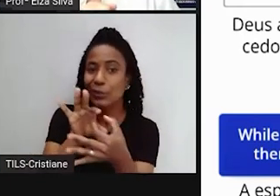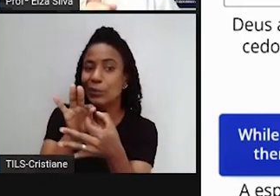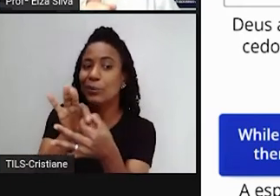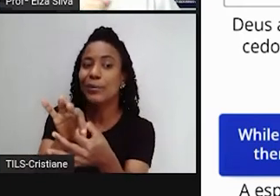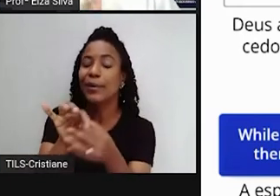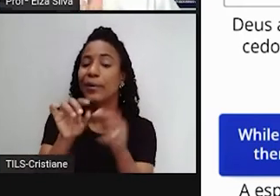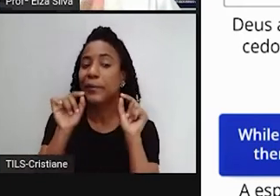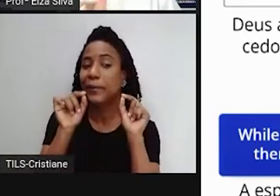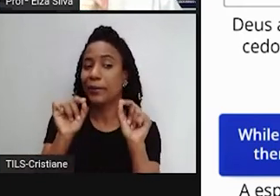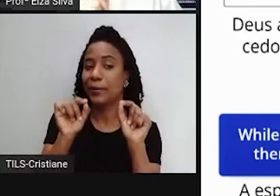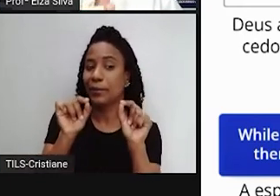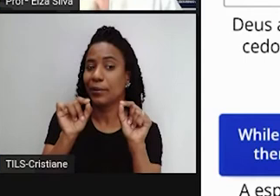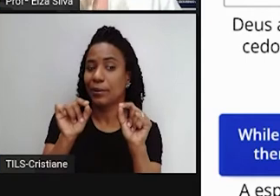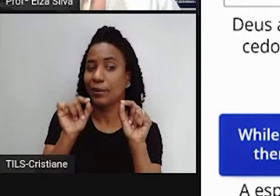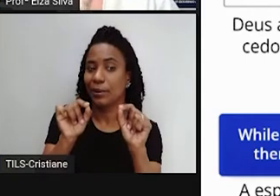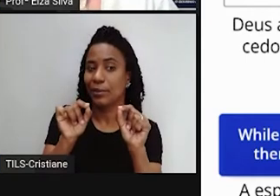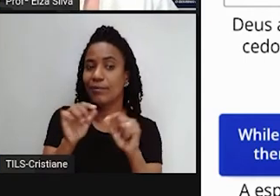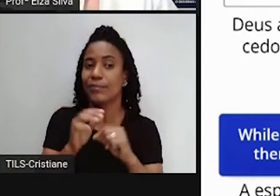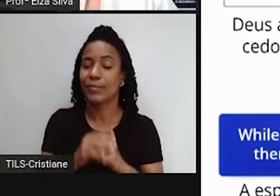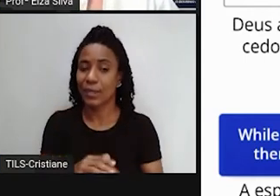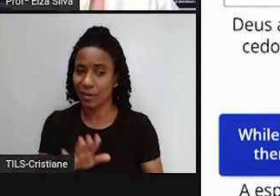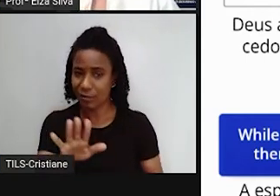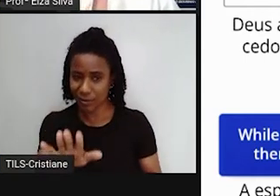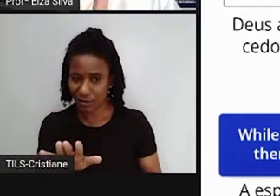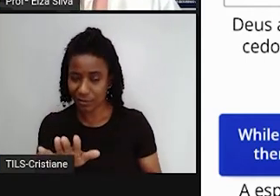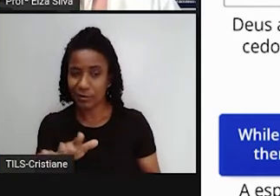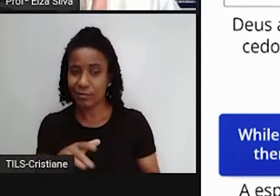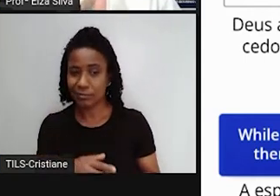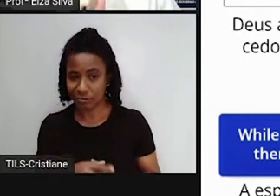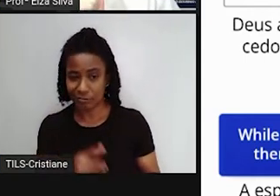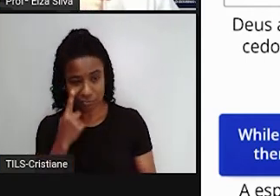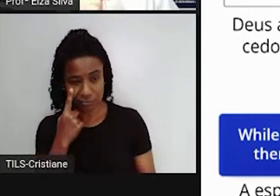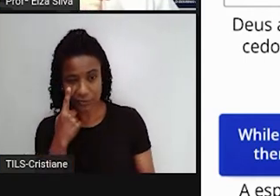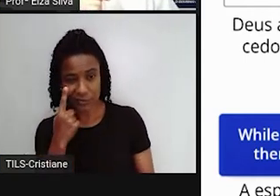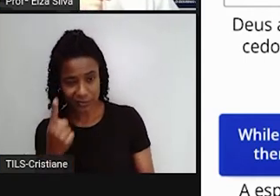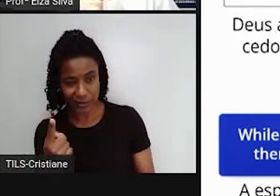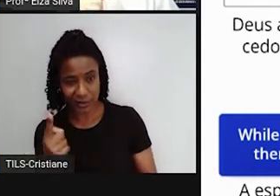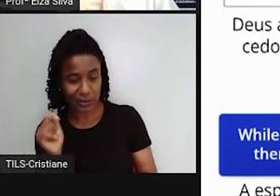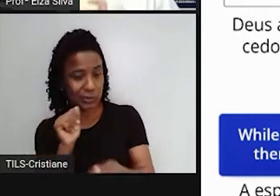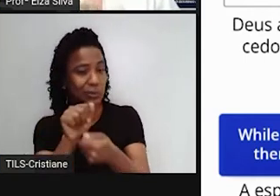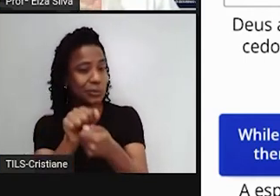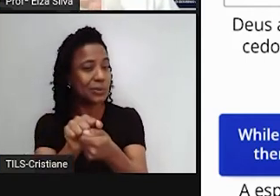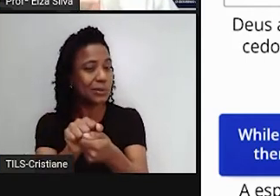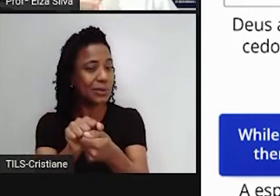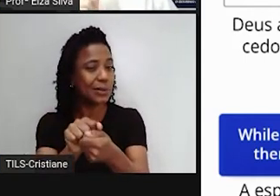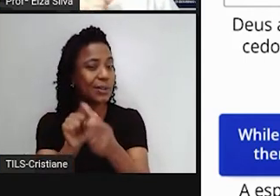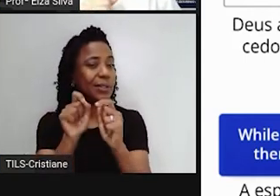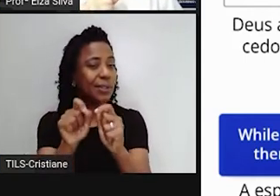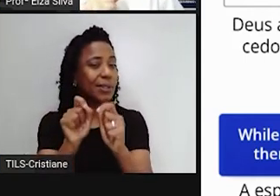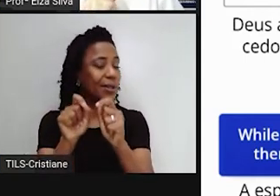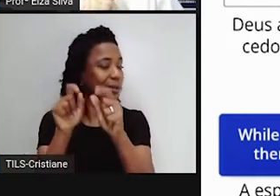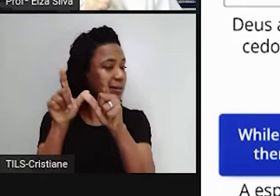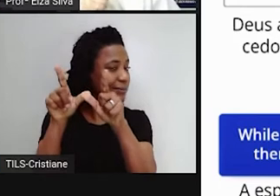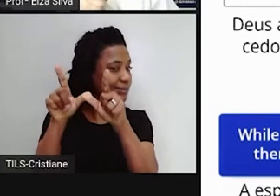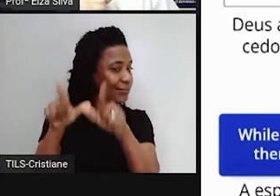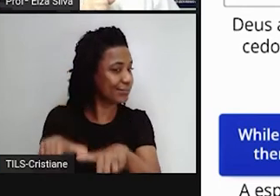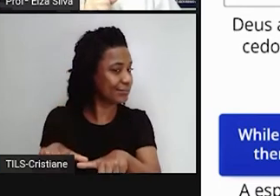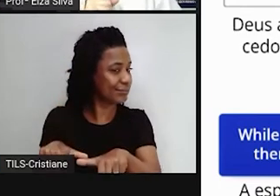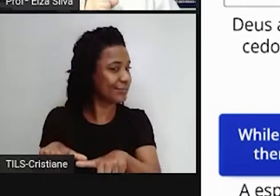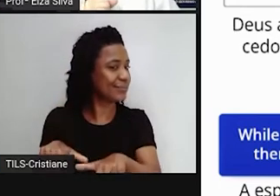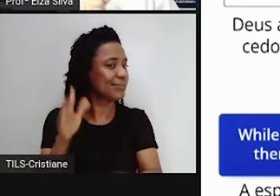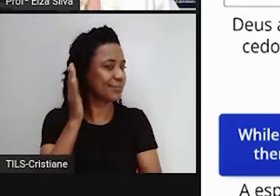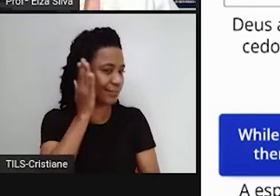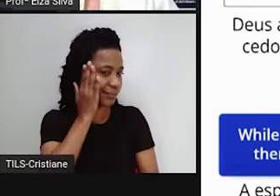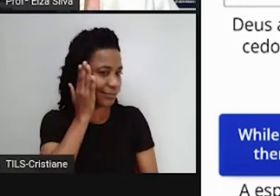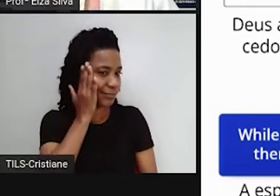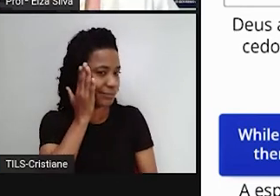Por isso que diz assim, diga com quem andas e te direi quem és. É aquele lance da má companhia, né? Que os pais da